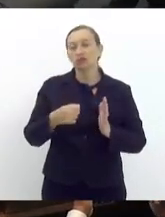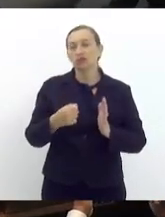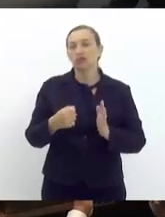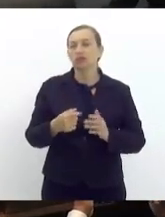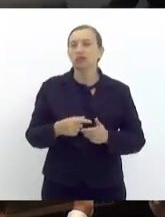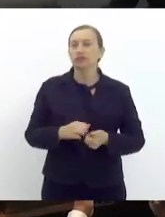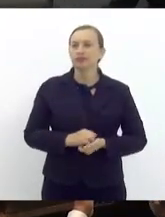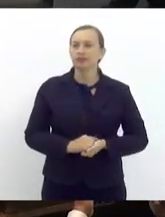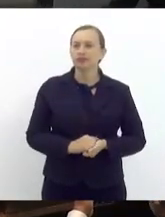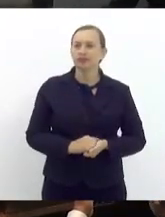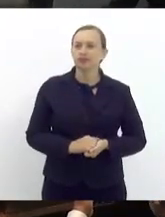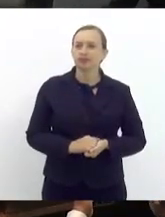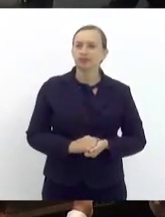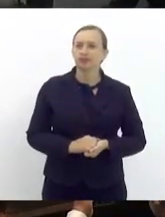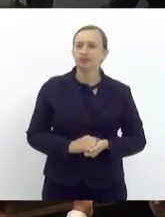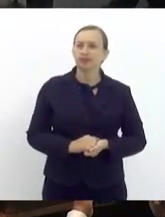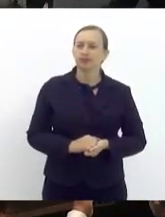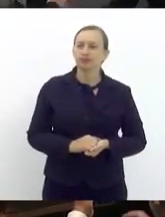fechado.